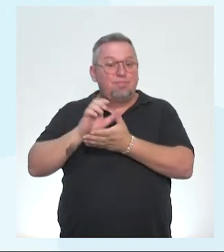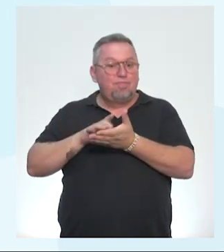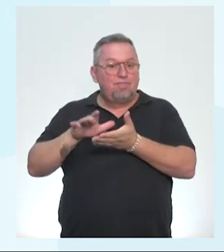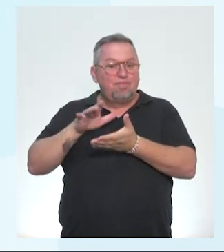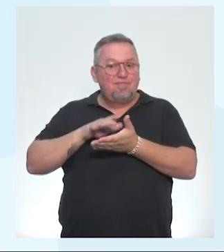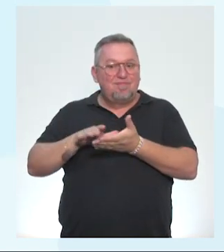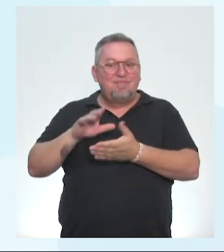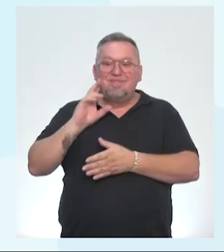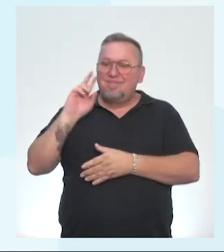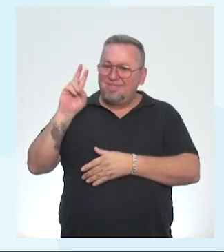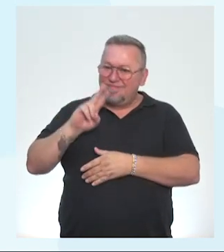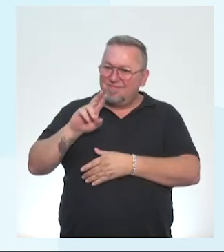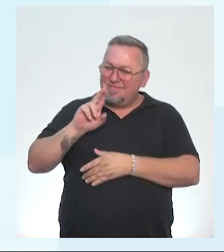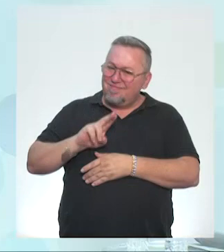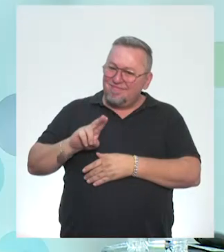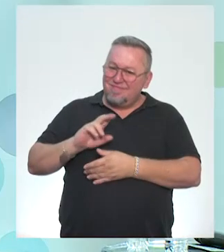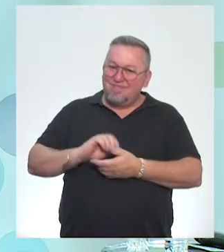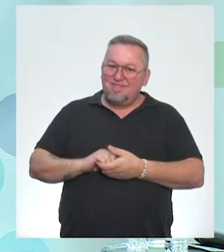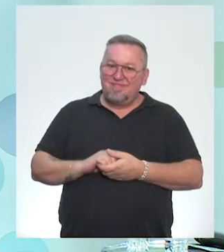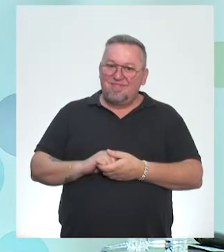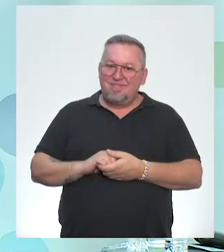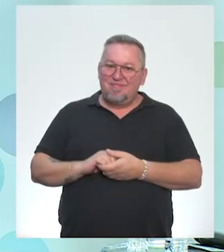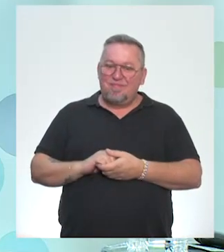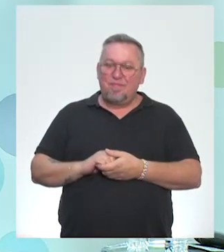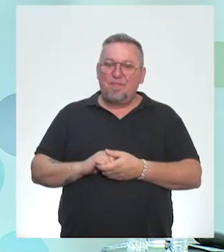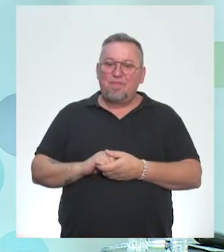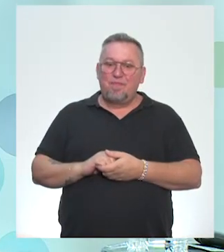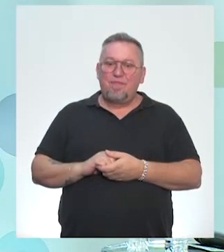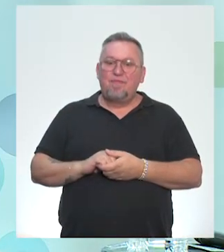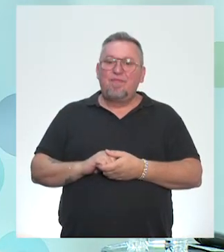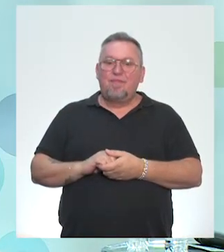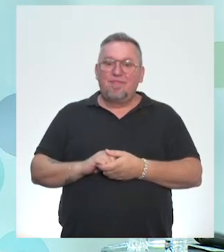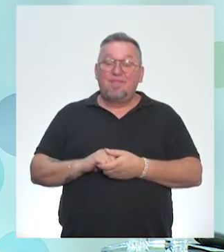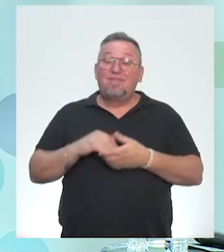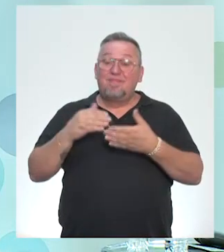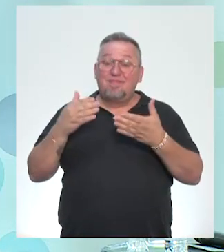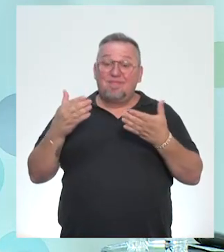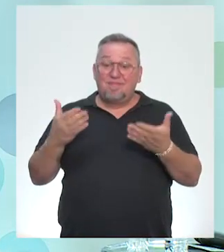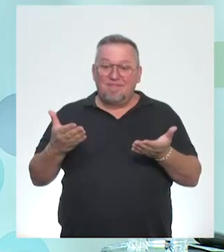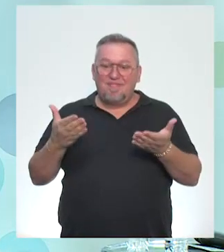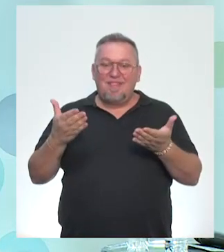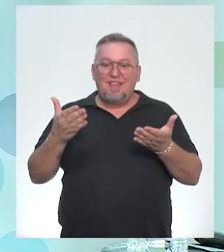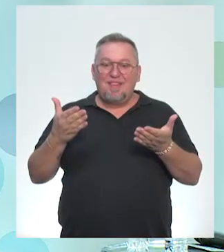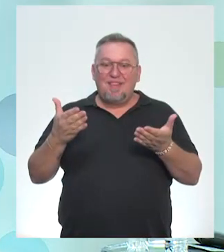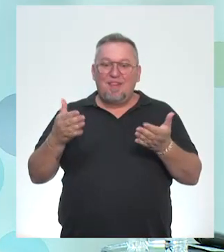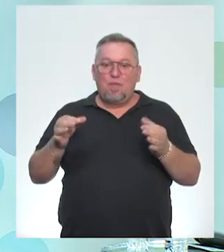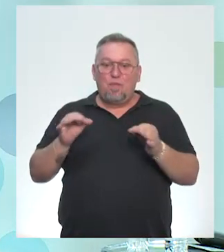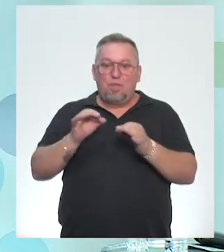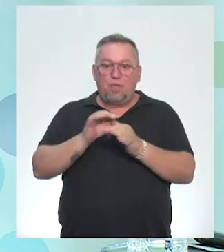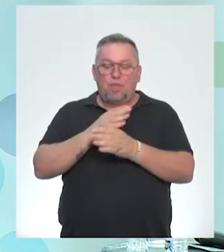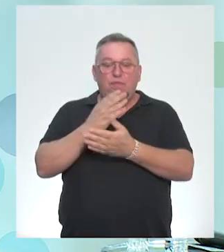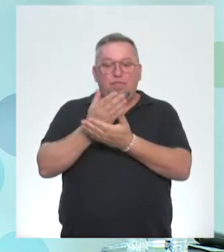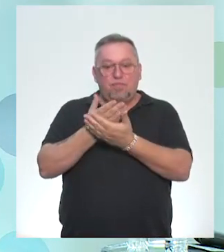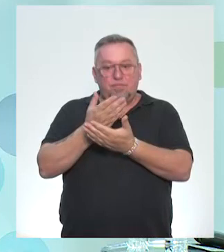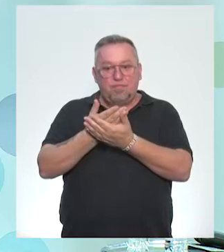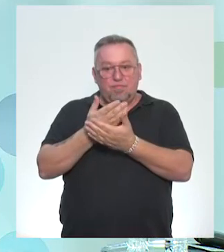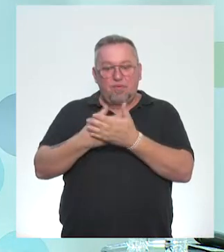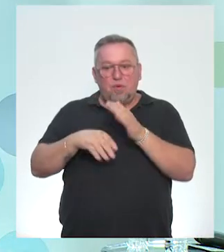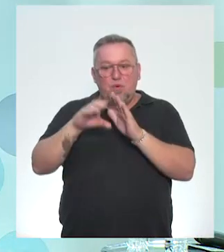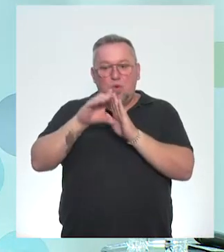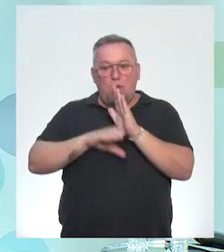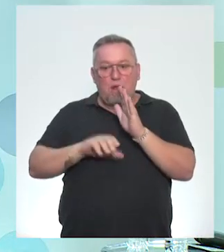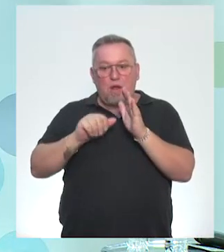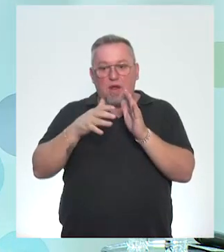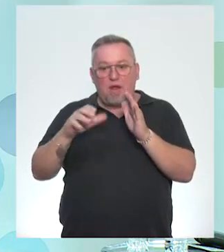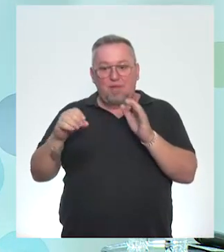você, naturalmente, fica à vontade. Tudo bem? Esse módulo de aulas lá do Currículo em Ação